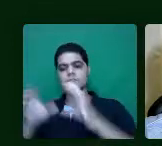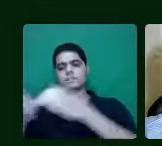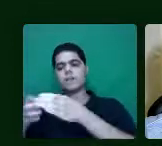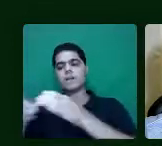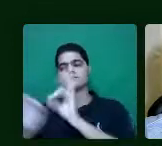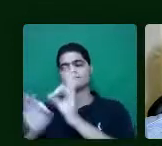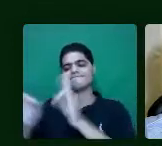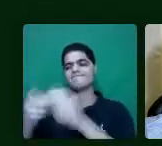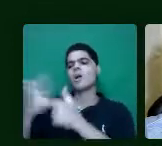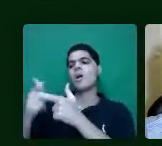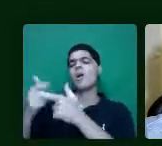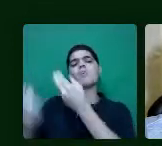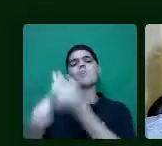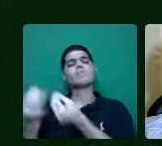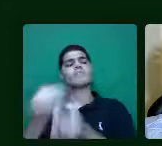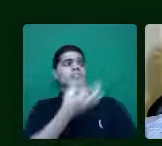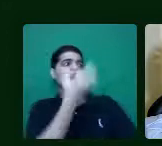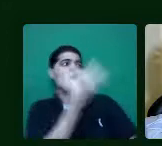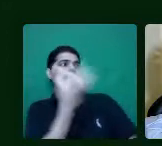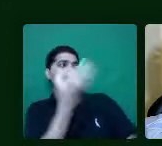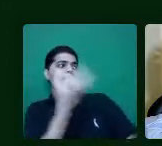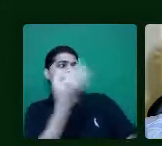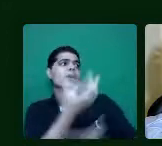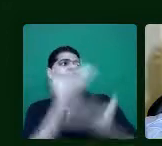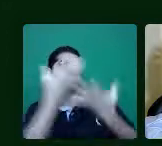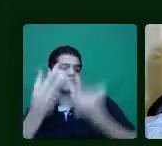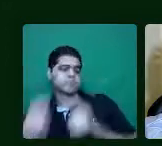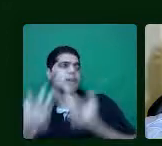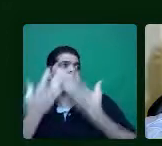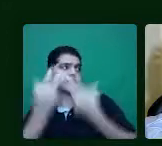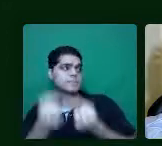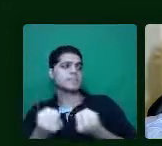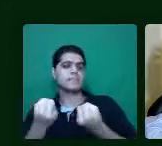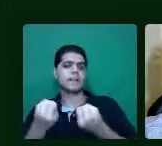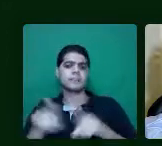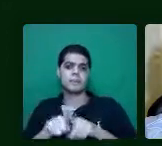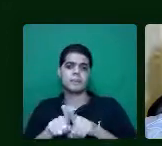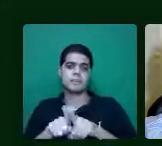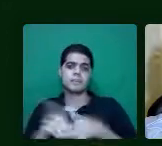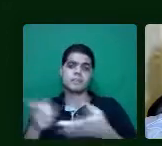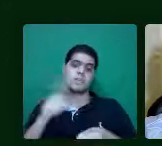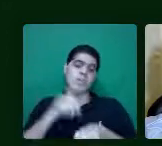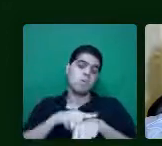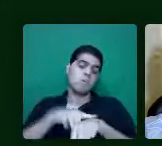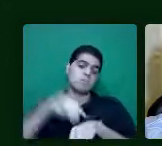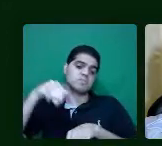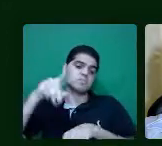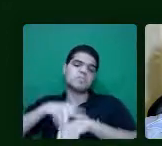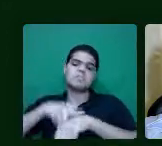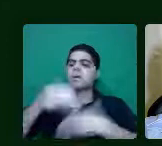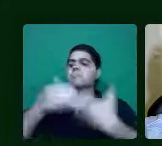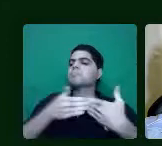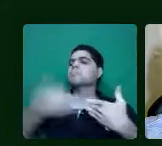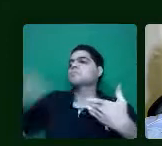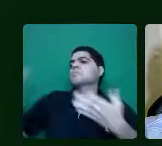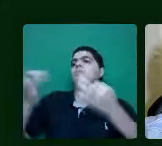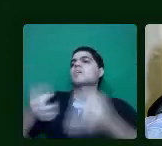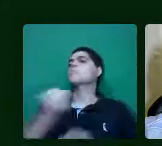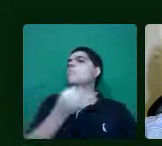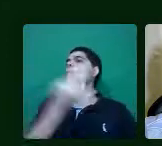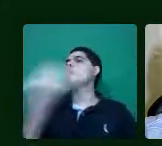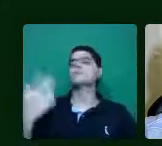opinião deles. Então, os mentores, não existe uma carga horária determinada. Então, a gente pede assim, são 3 dias de